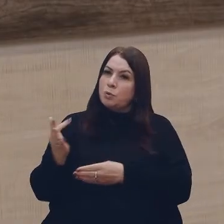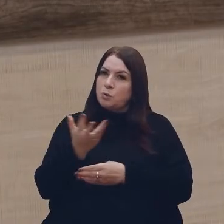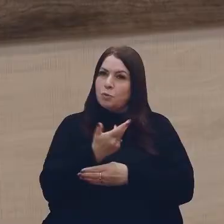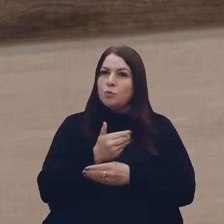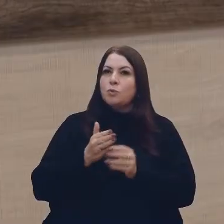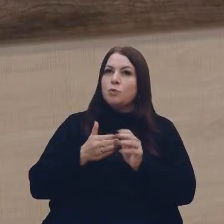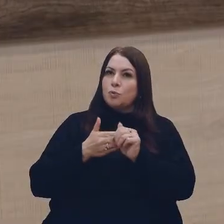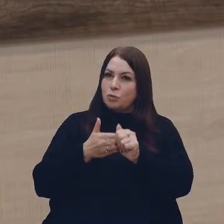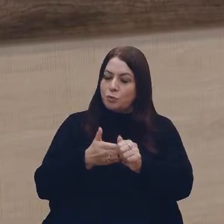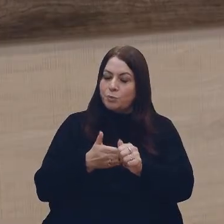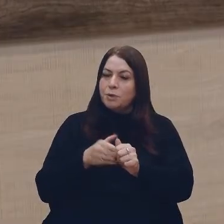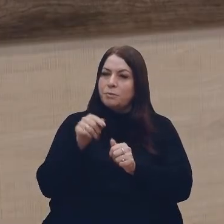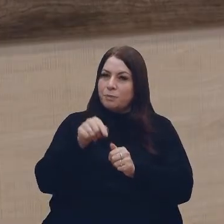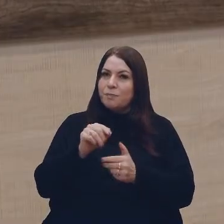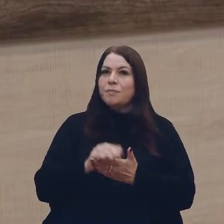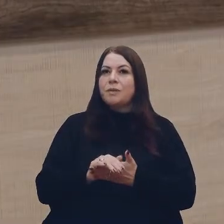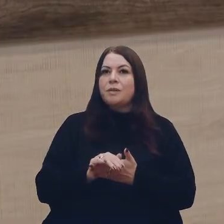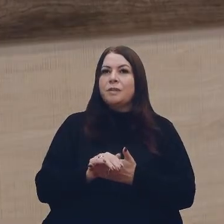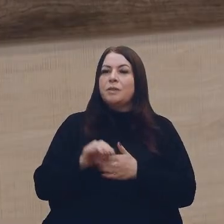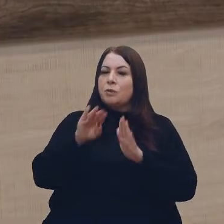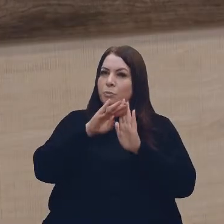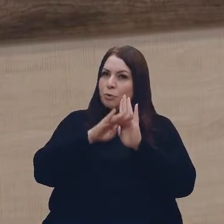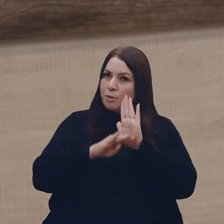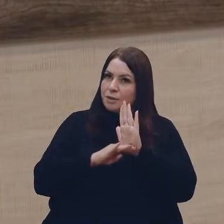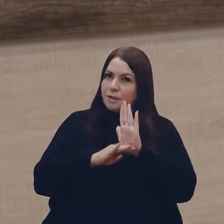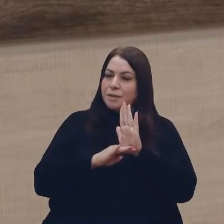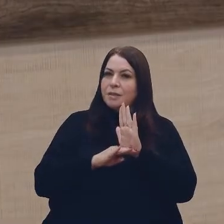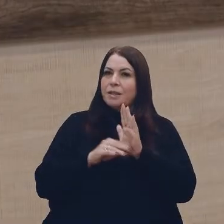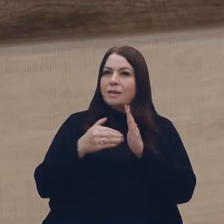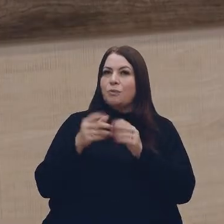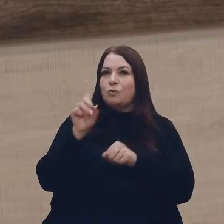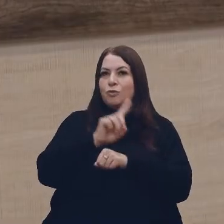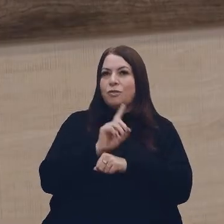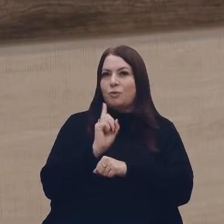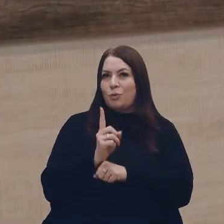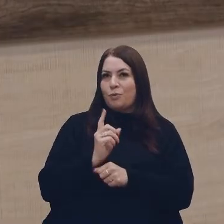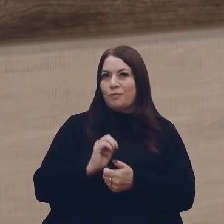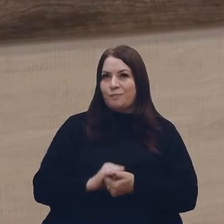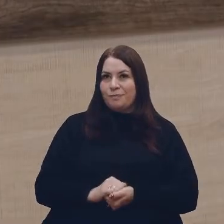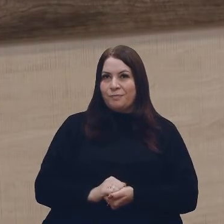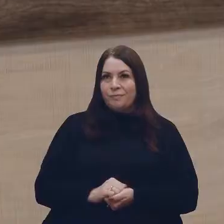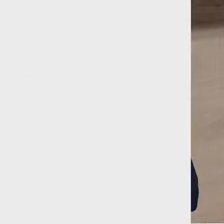que continuem acompanhando a nossa programação. Até o nosso próximo encontro.